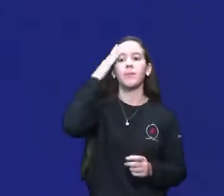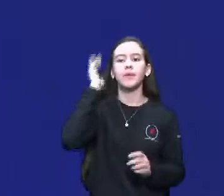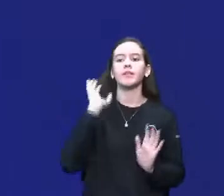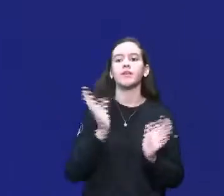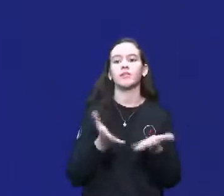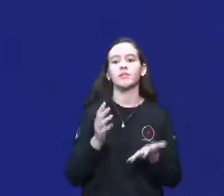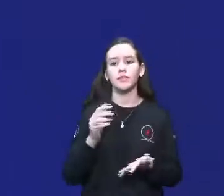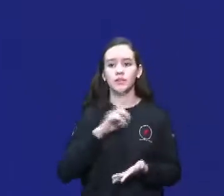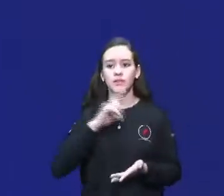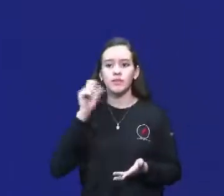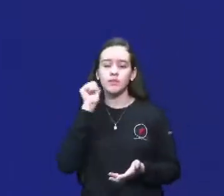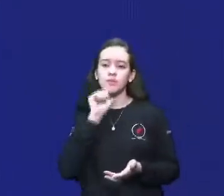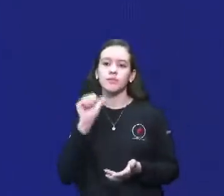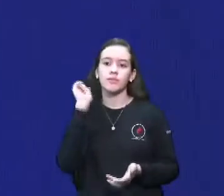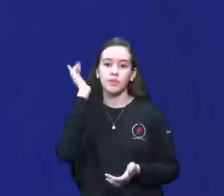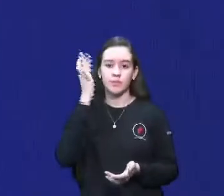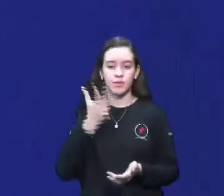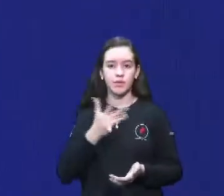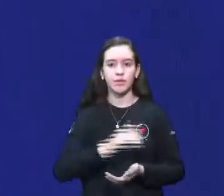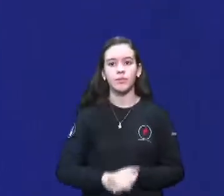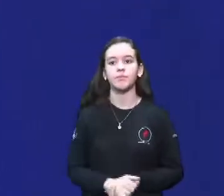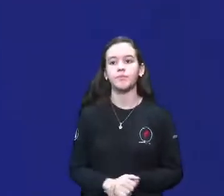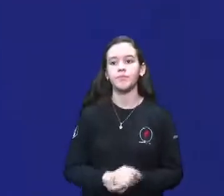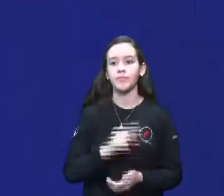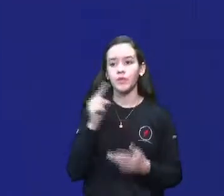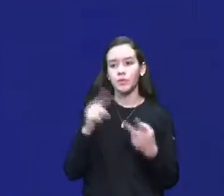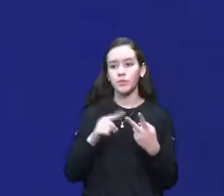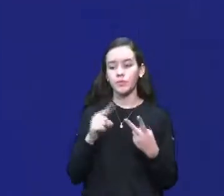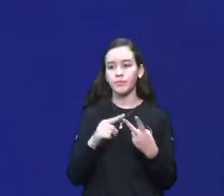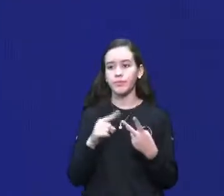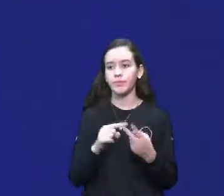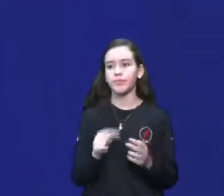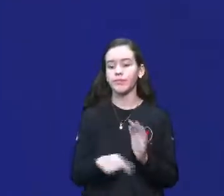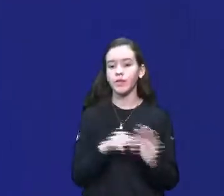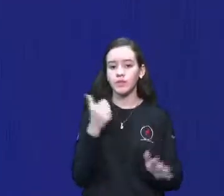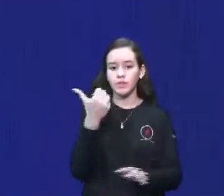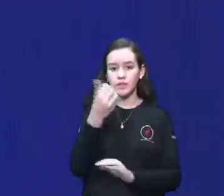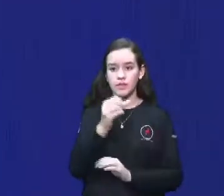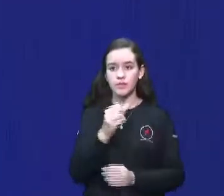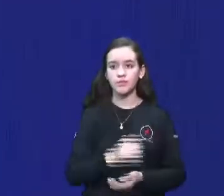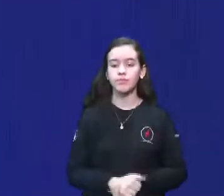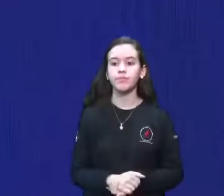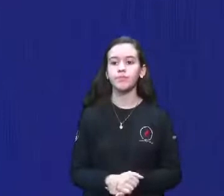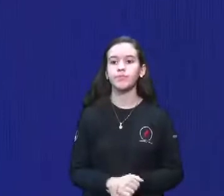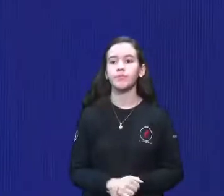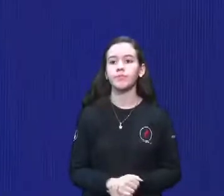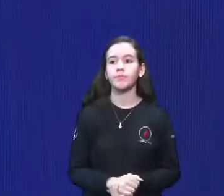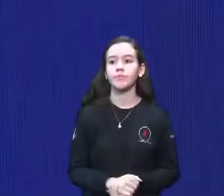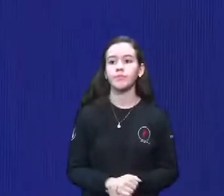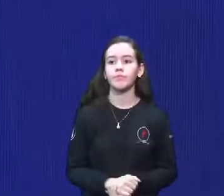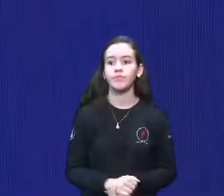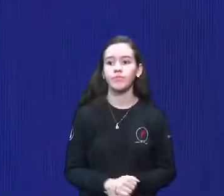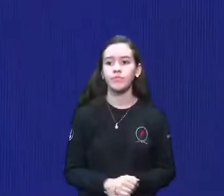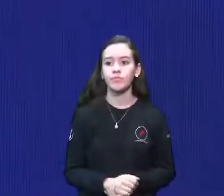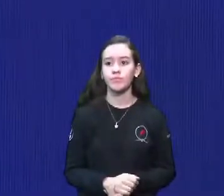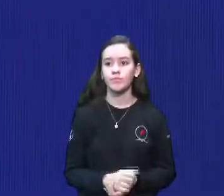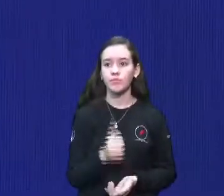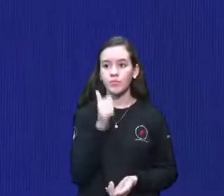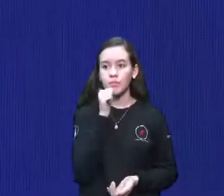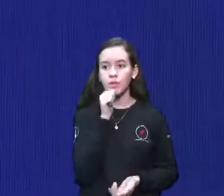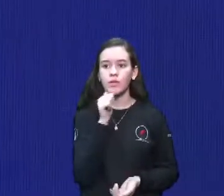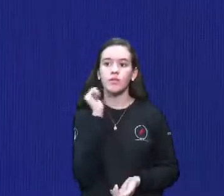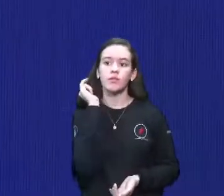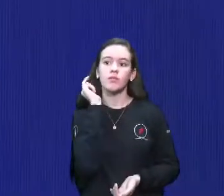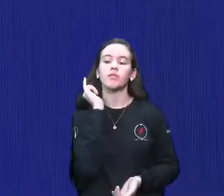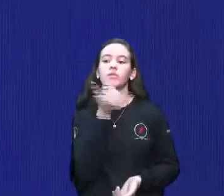primeiro ele tira o quê? O boi. Agora qual a segunda coisa que ele vai tirar? Versículo 16. Estando este ainda falando, veio outro e disse: